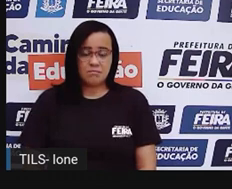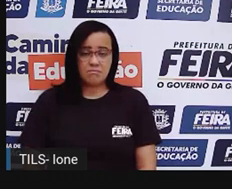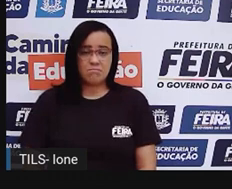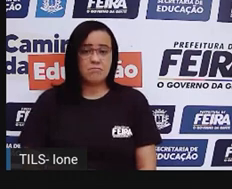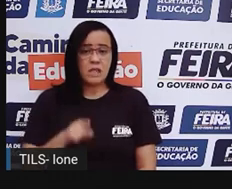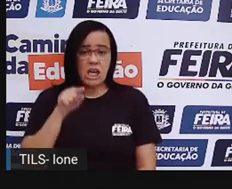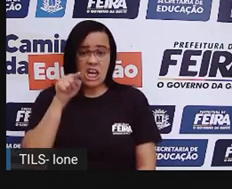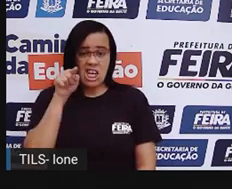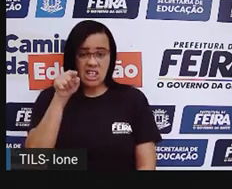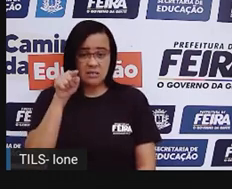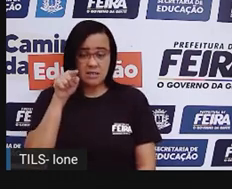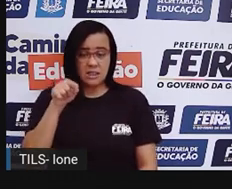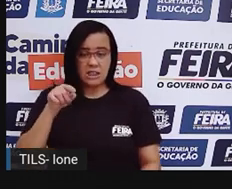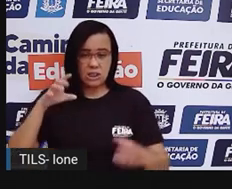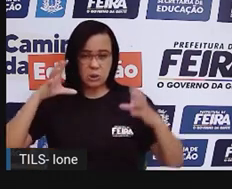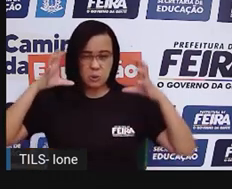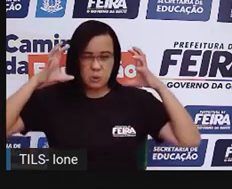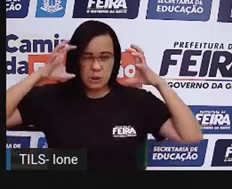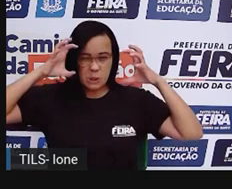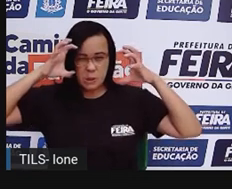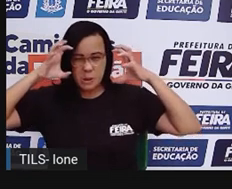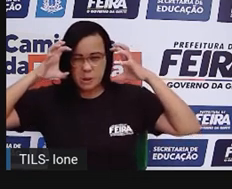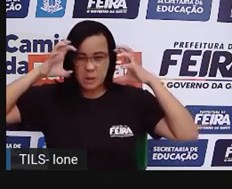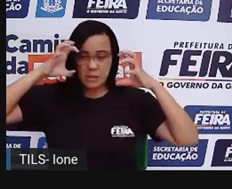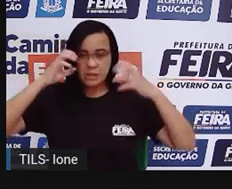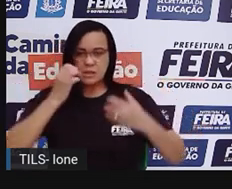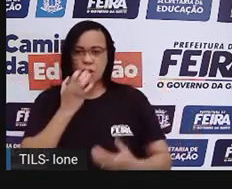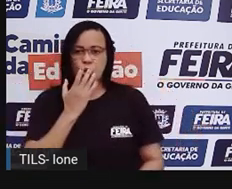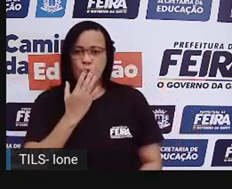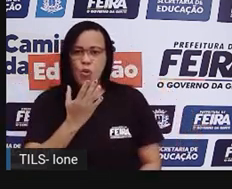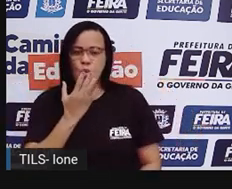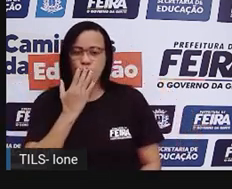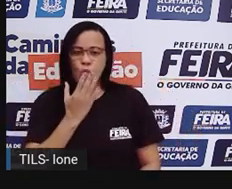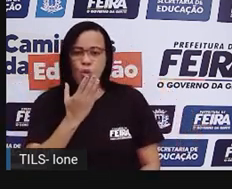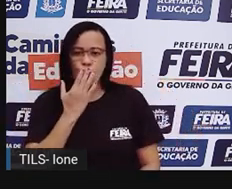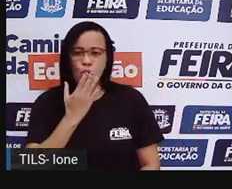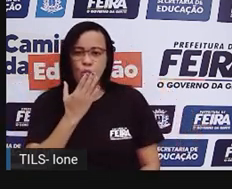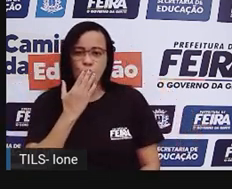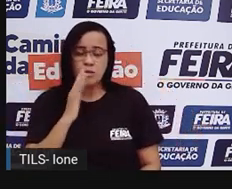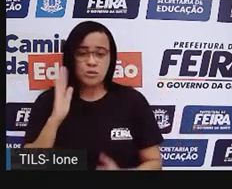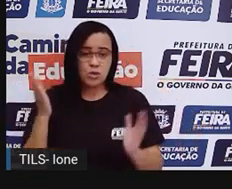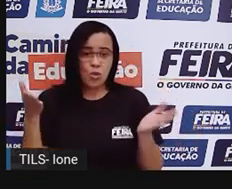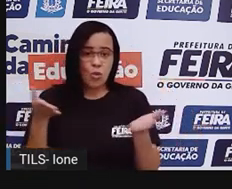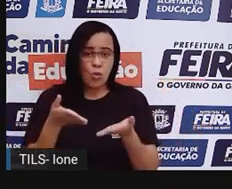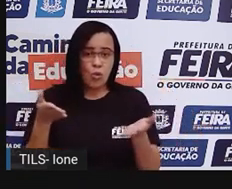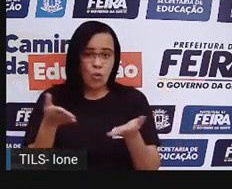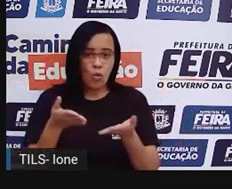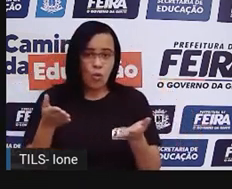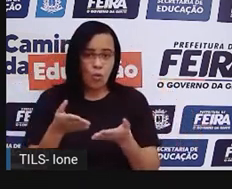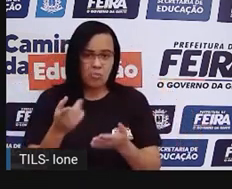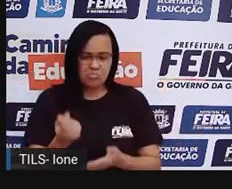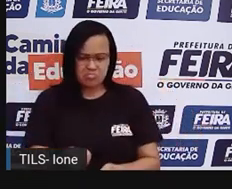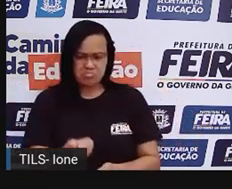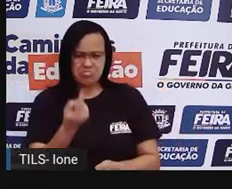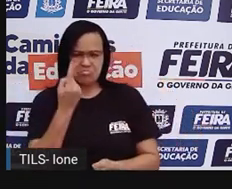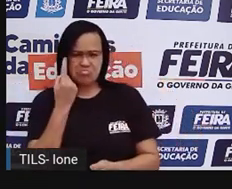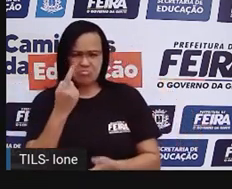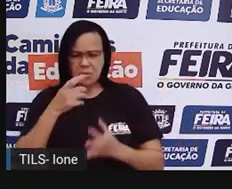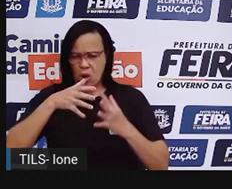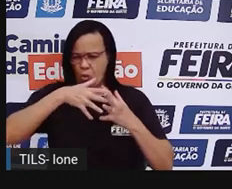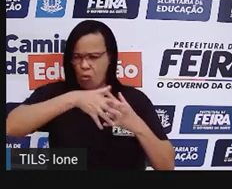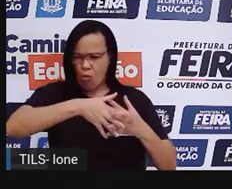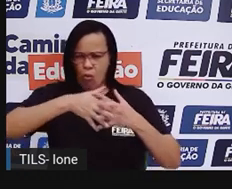Este é o monstro das cores. Hoje ele acordou se sentindo estranho, confuso,